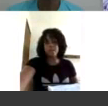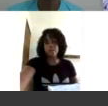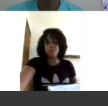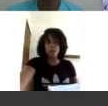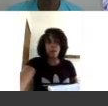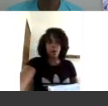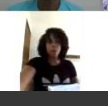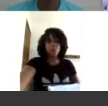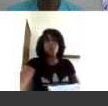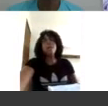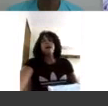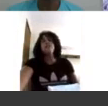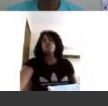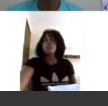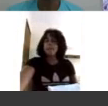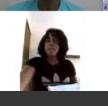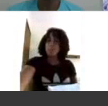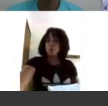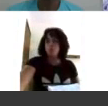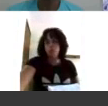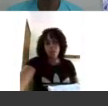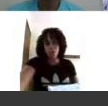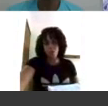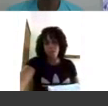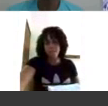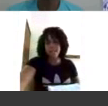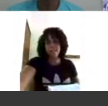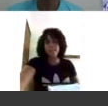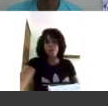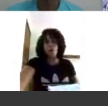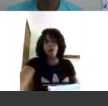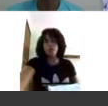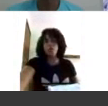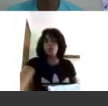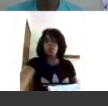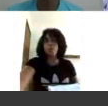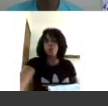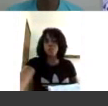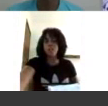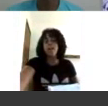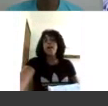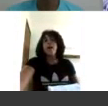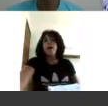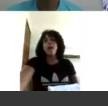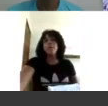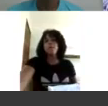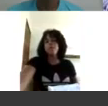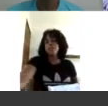à Docência no Ensino Remoto. A gente também participou do Congresso UFBA, 75 anos, com um video